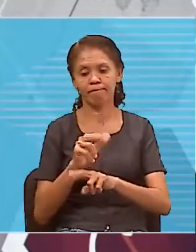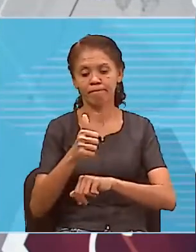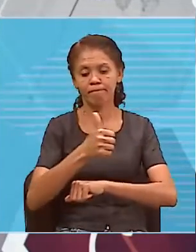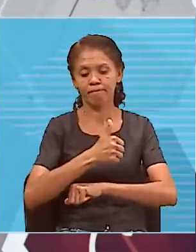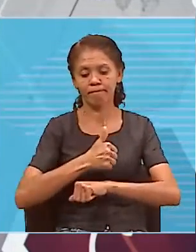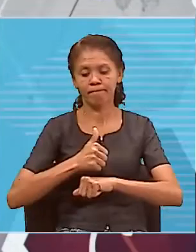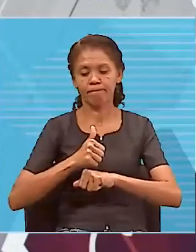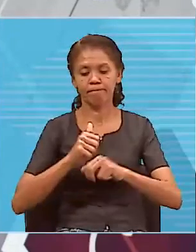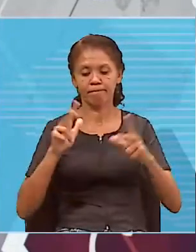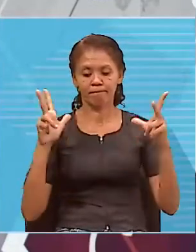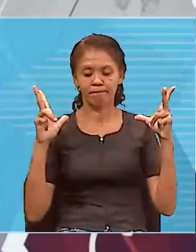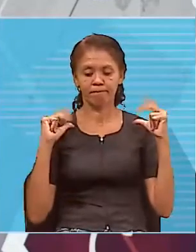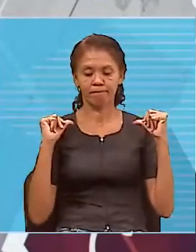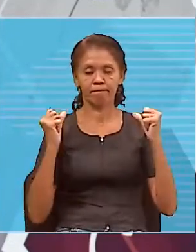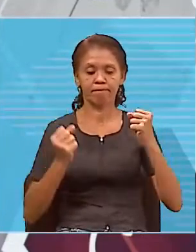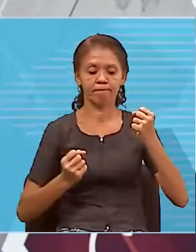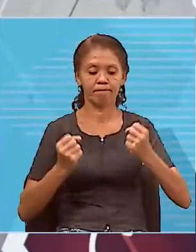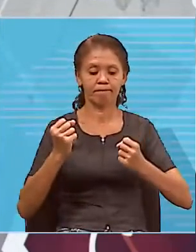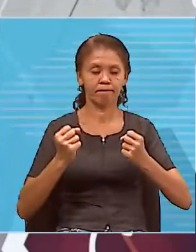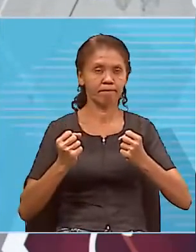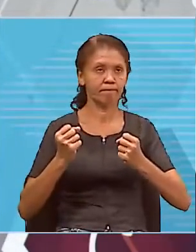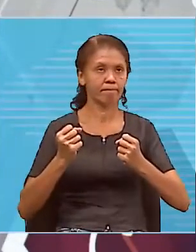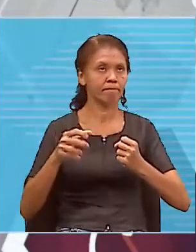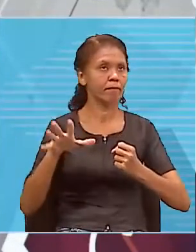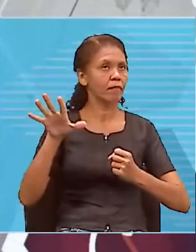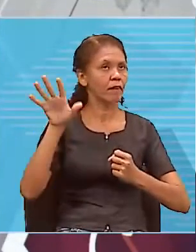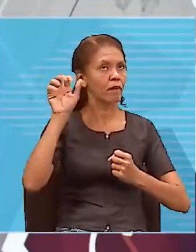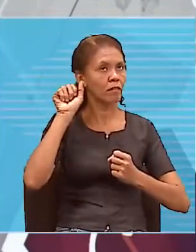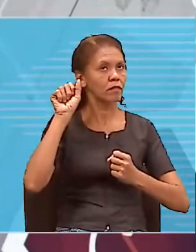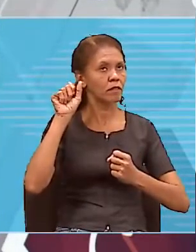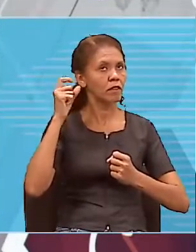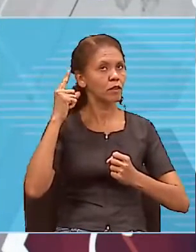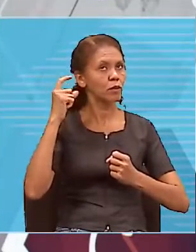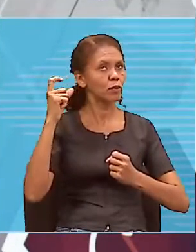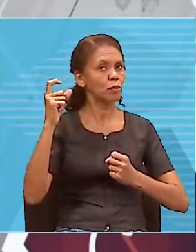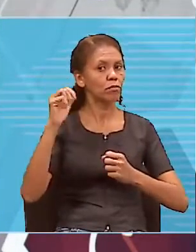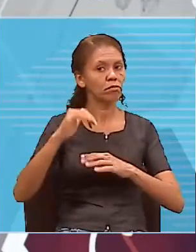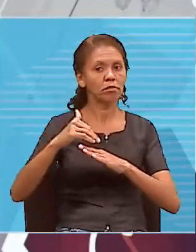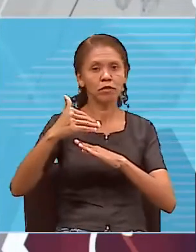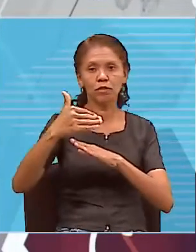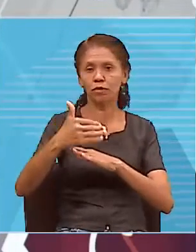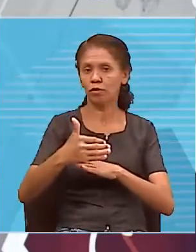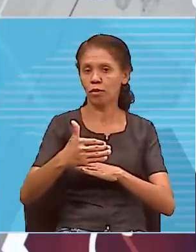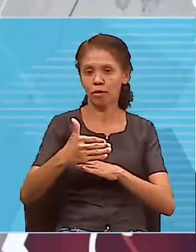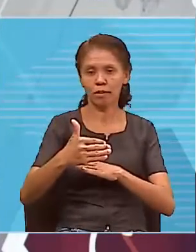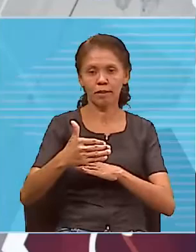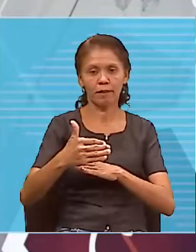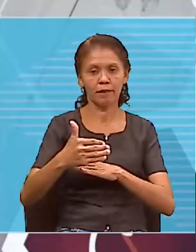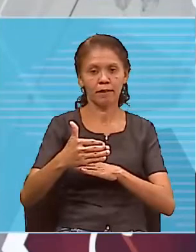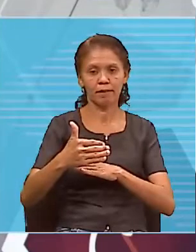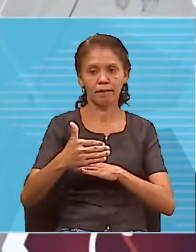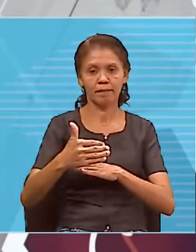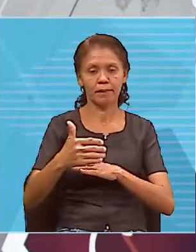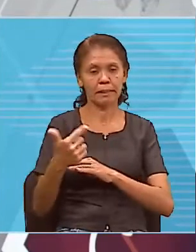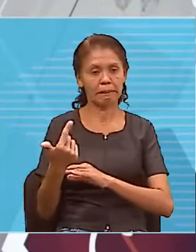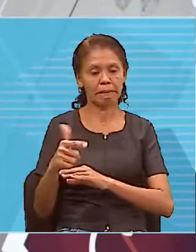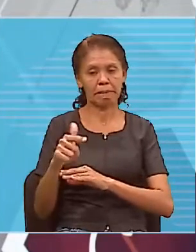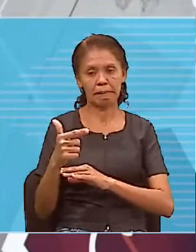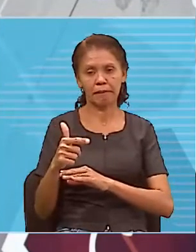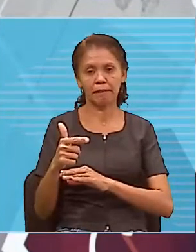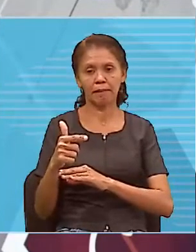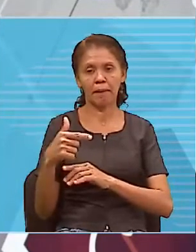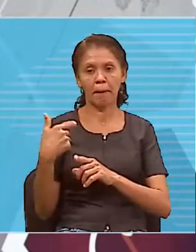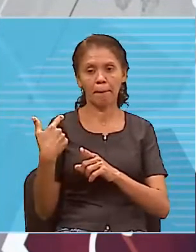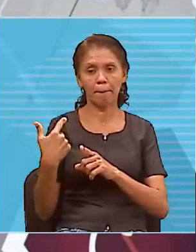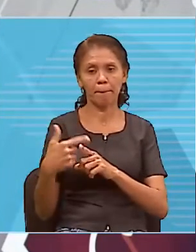não ouvirem sons externos ao da cabine eles são